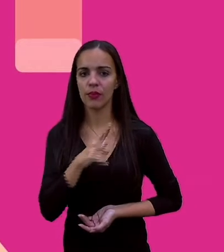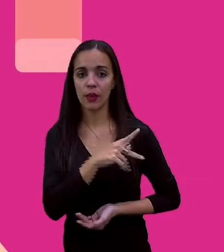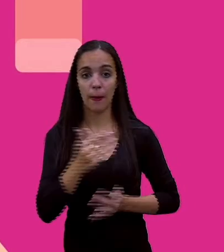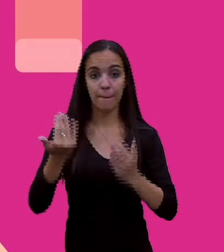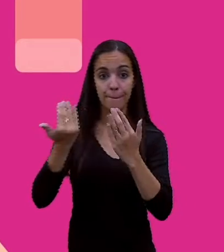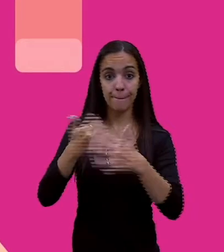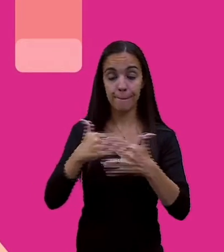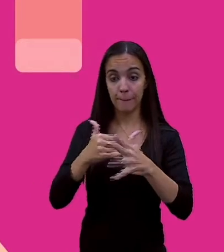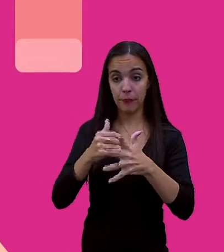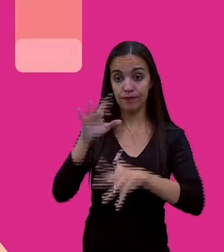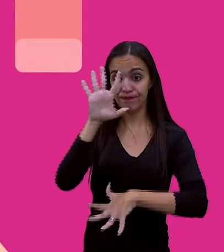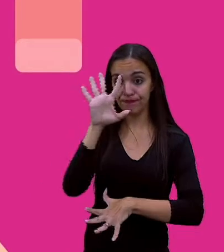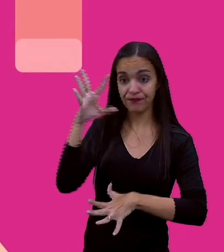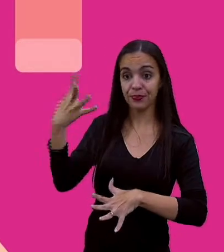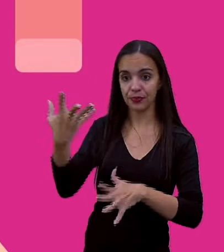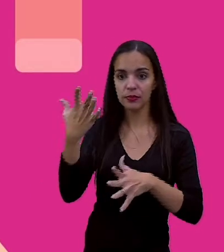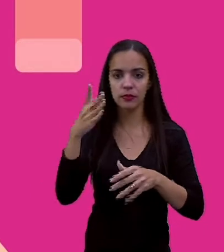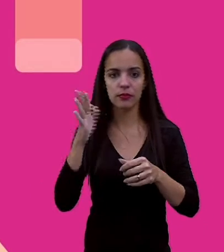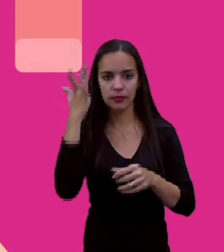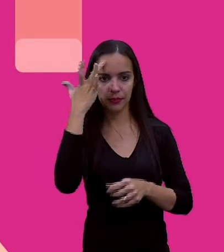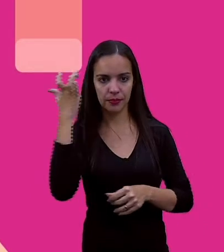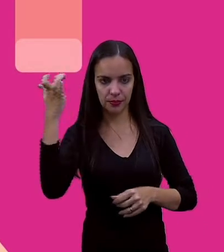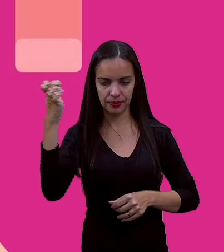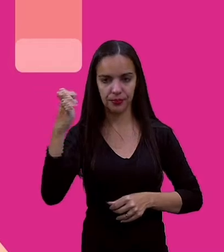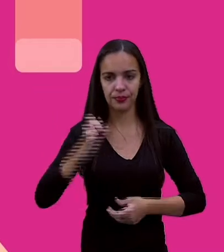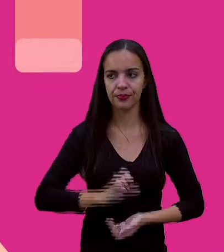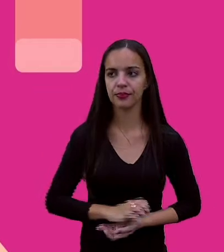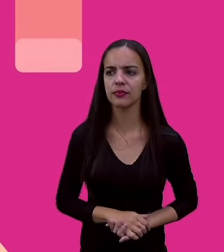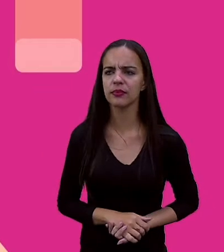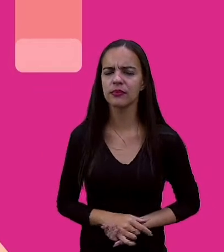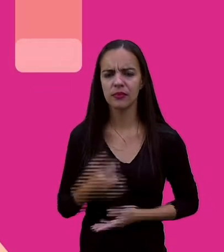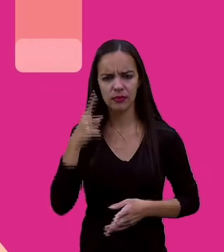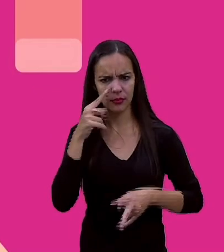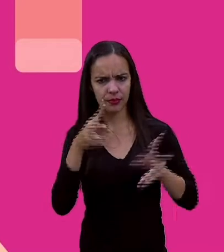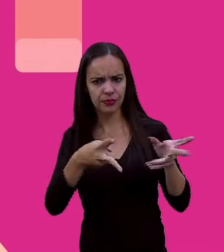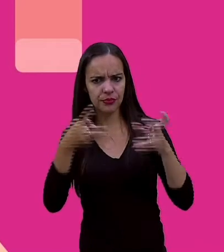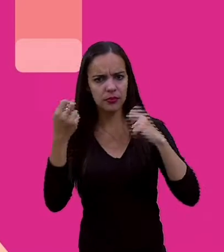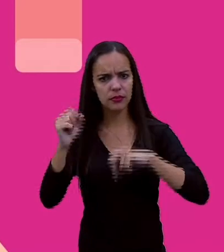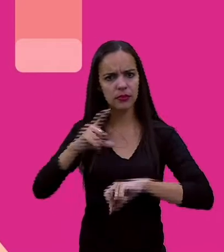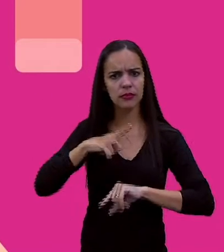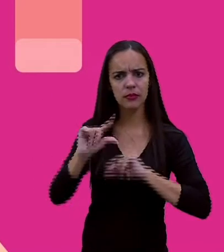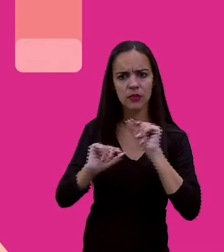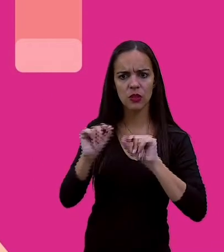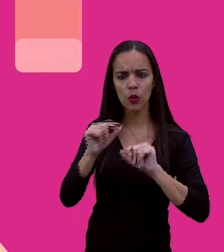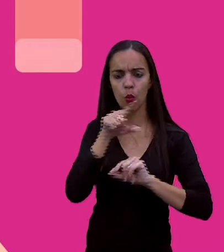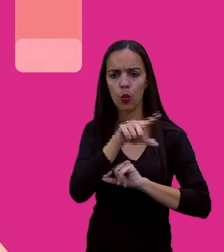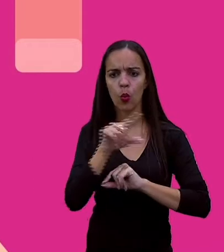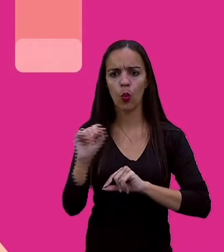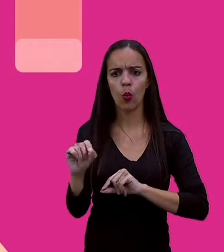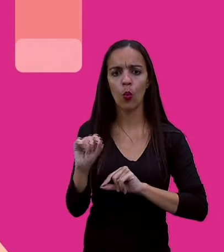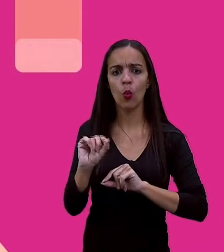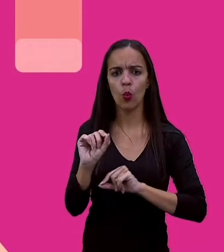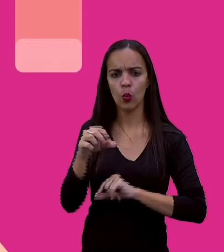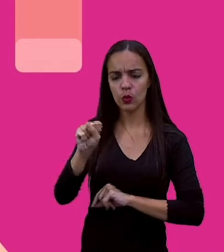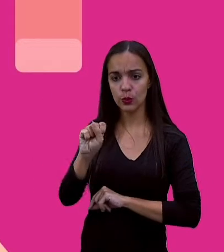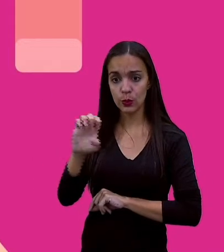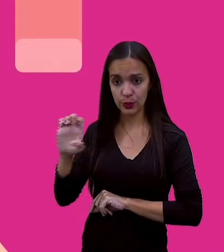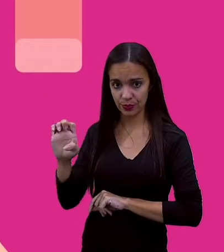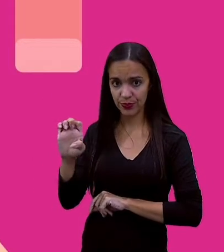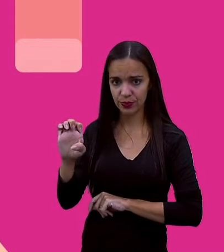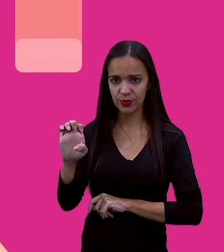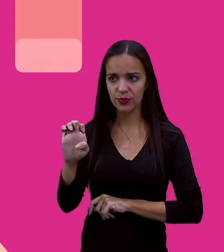prova realizar-se amanhã. Então, aqui vocês percebem que o pronome oblíquo se, ele está no meio do